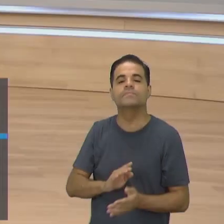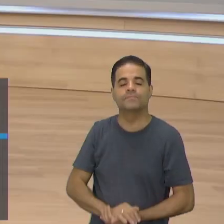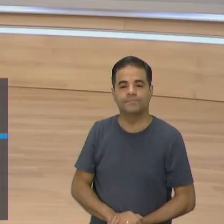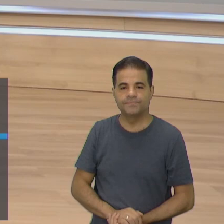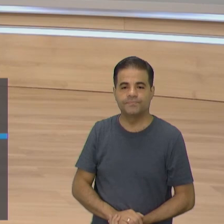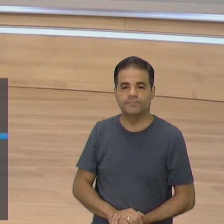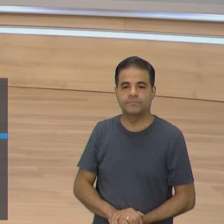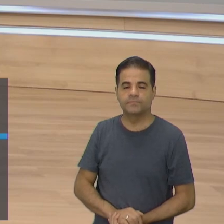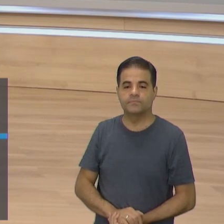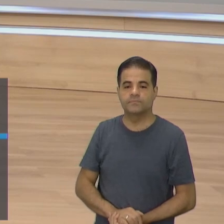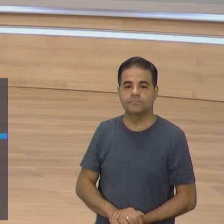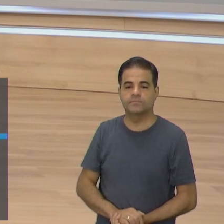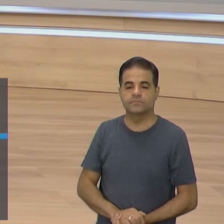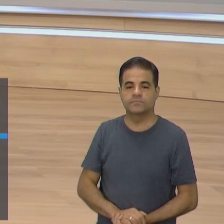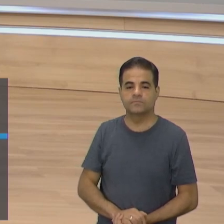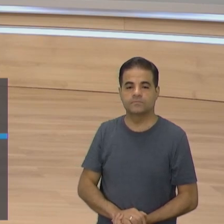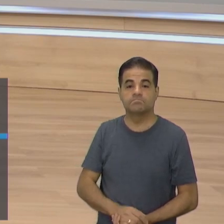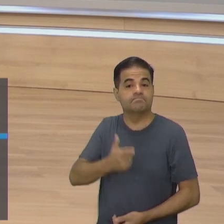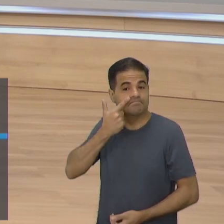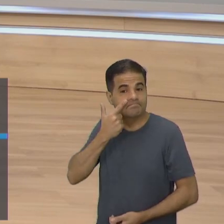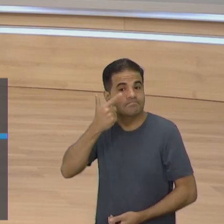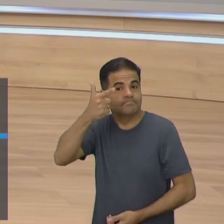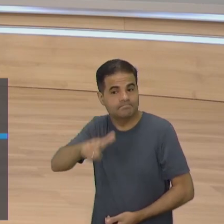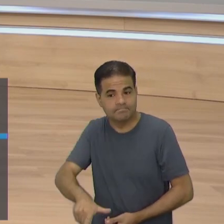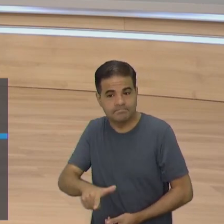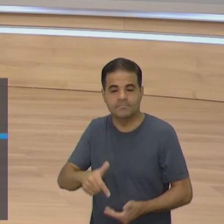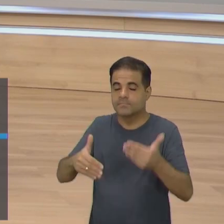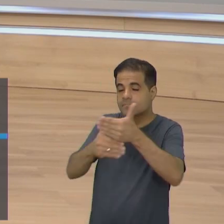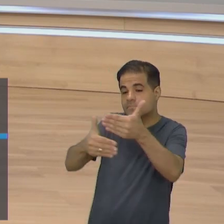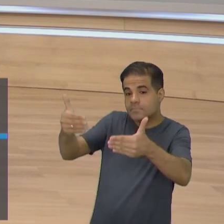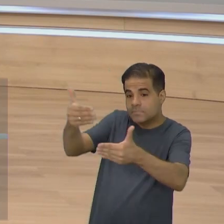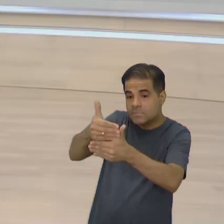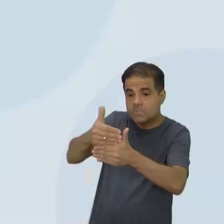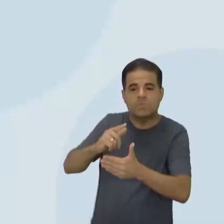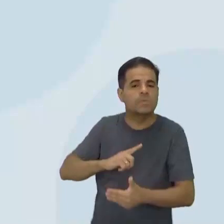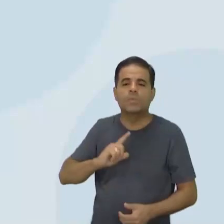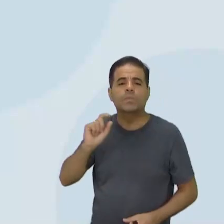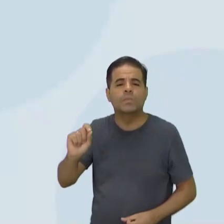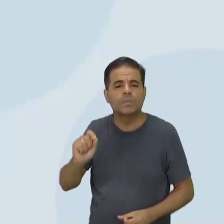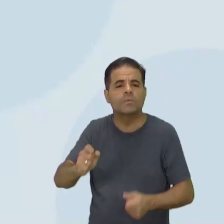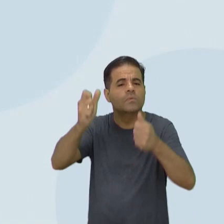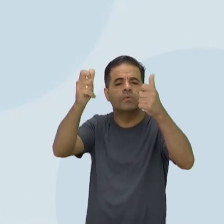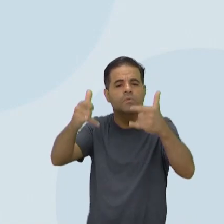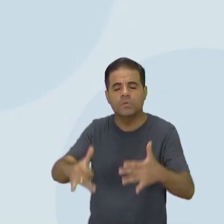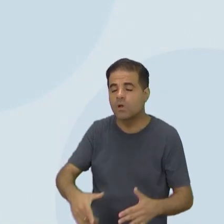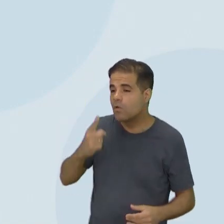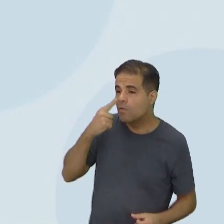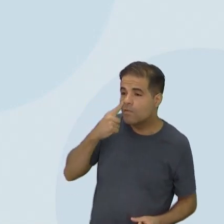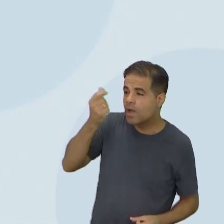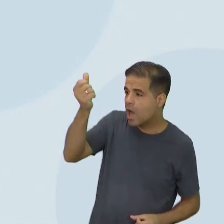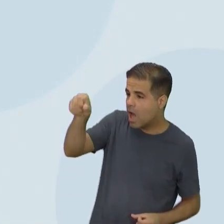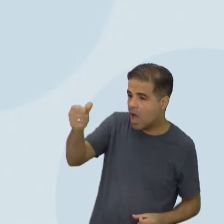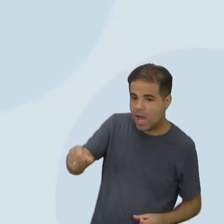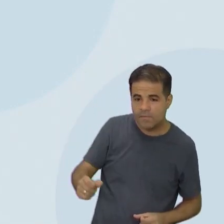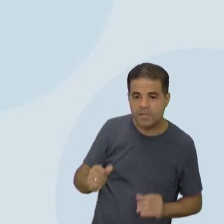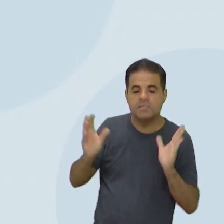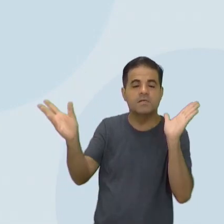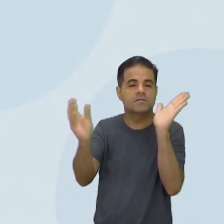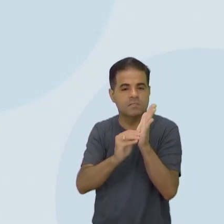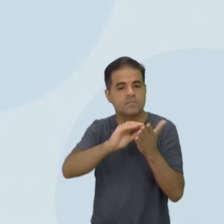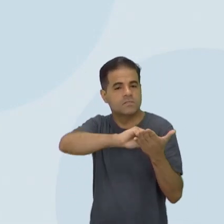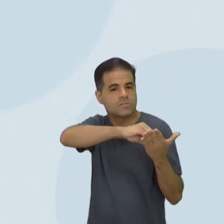estações. Próximo? No próximo slide, nós vamos falar um pouquinho sobre a avaliação que consta na nossa